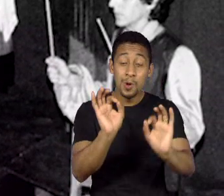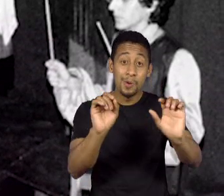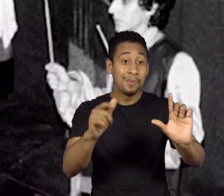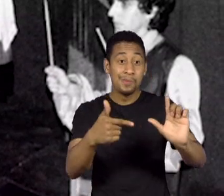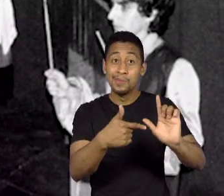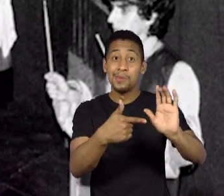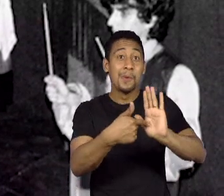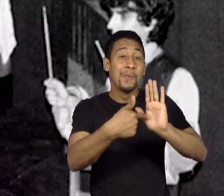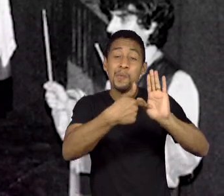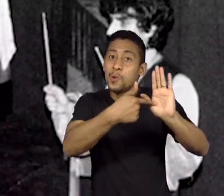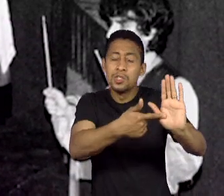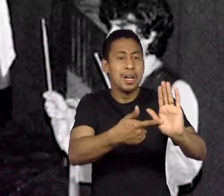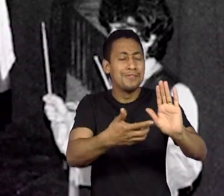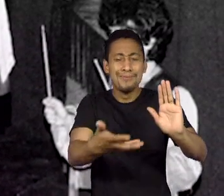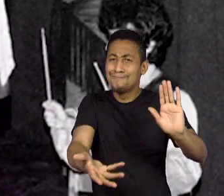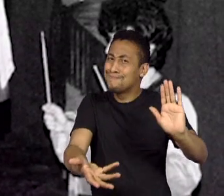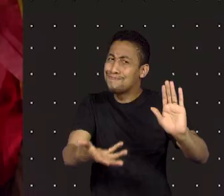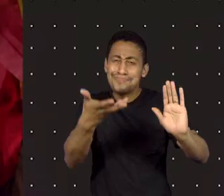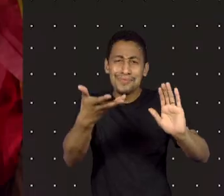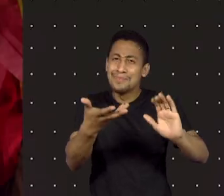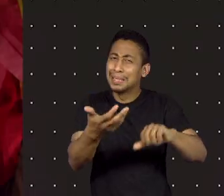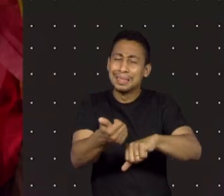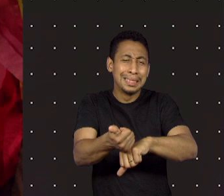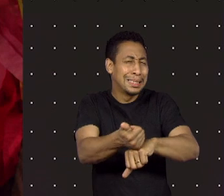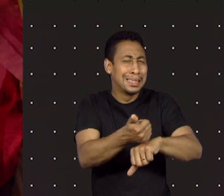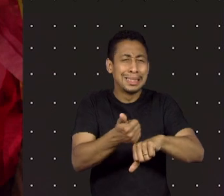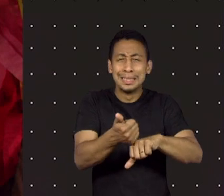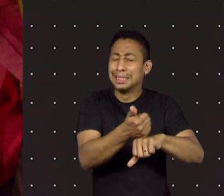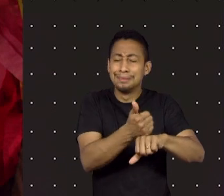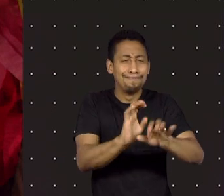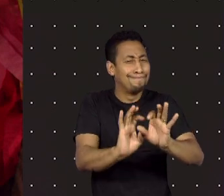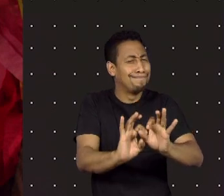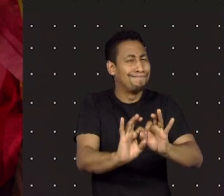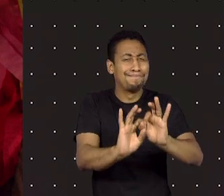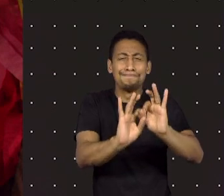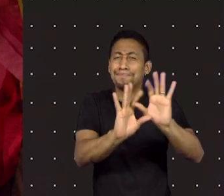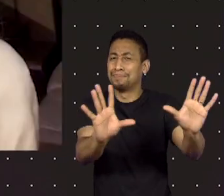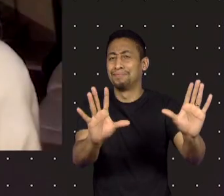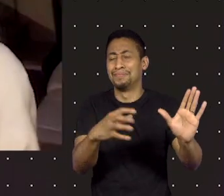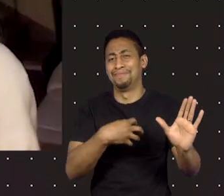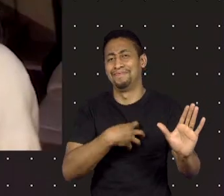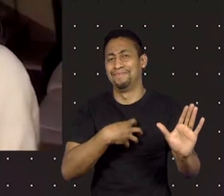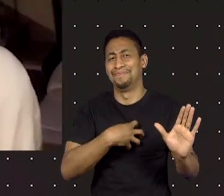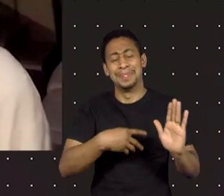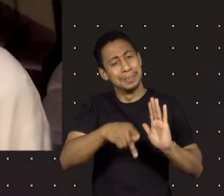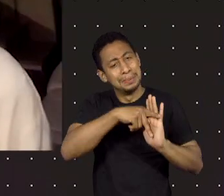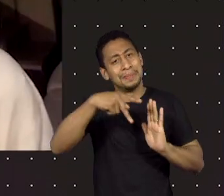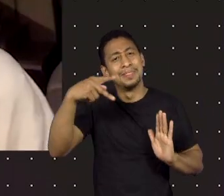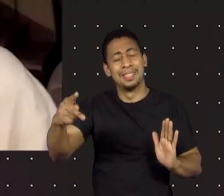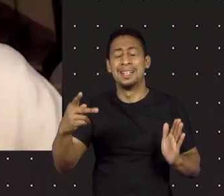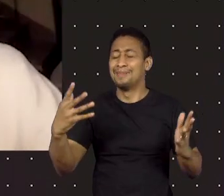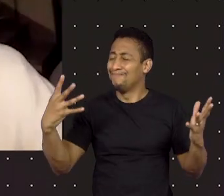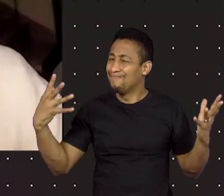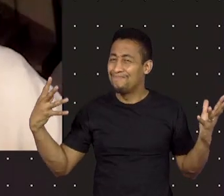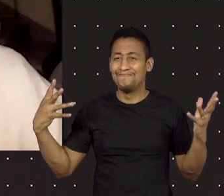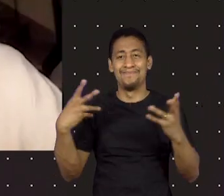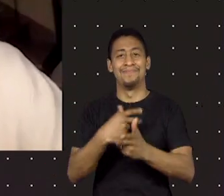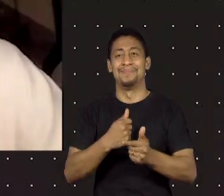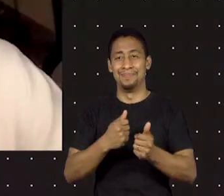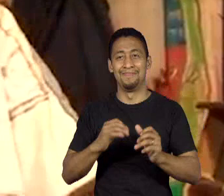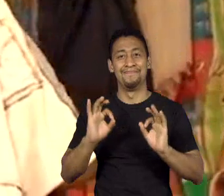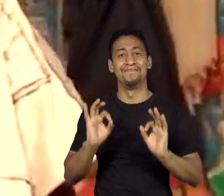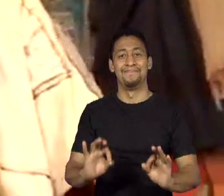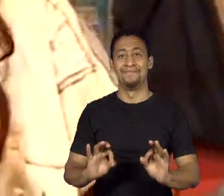de uma plasticidade, de uma liberdade. É muito lindo, é muito